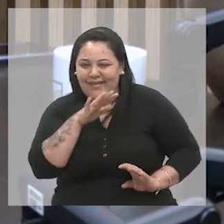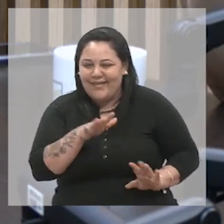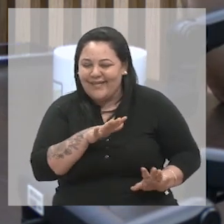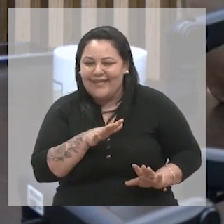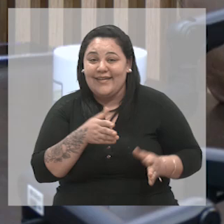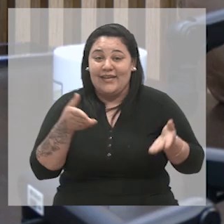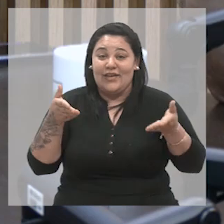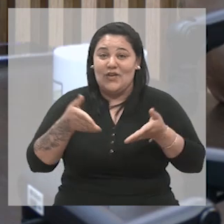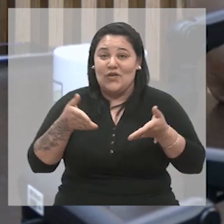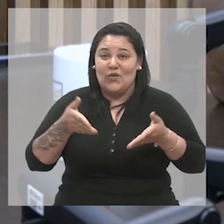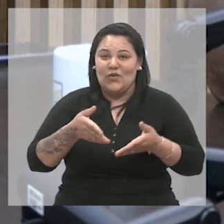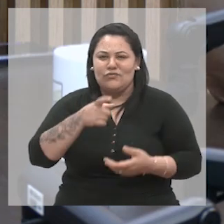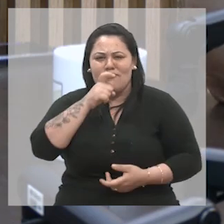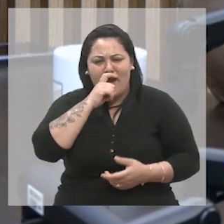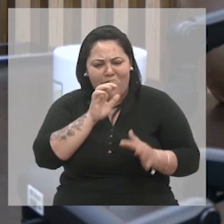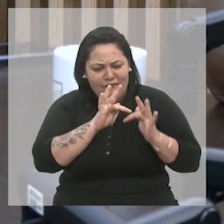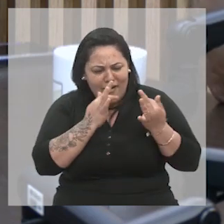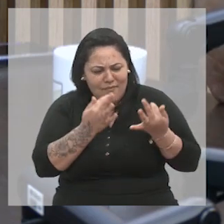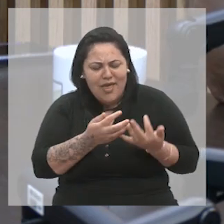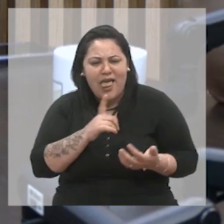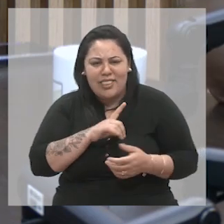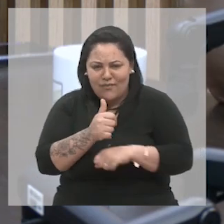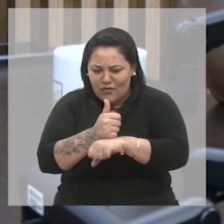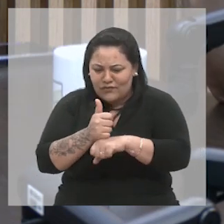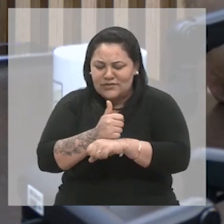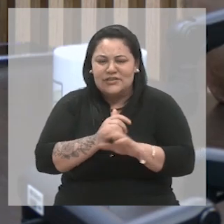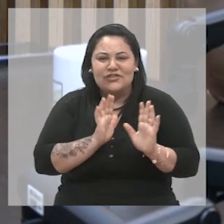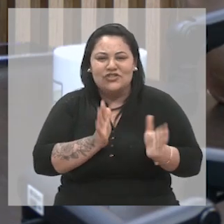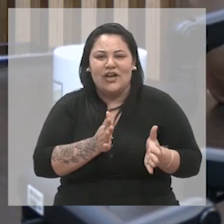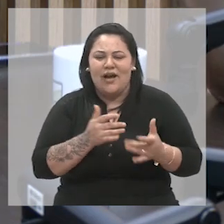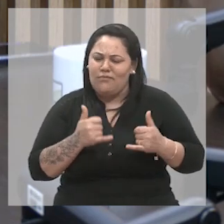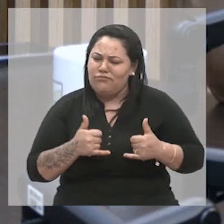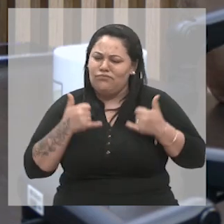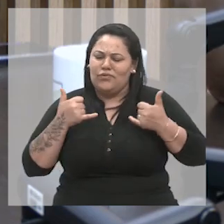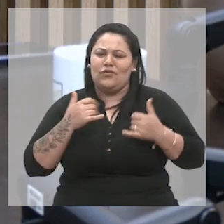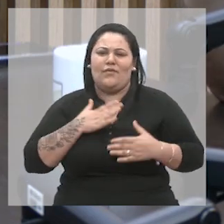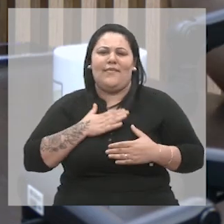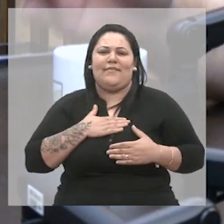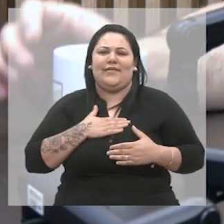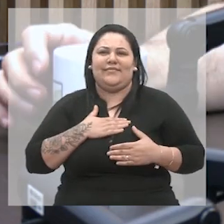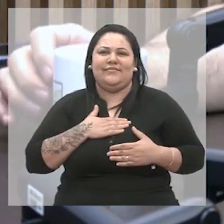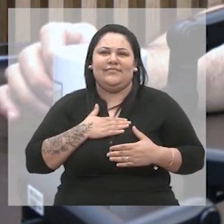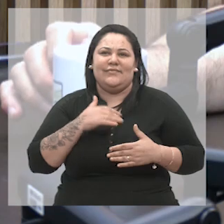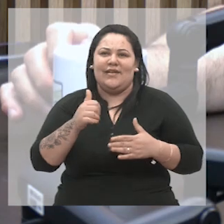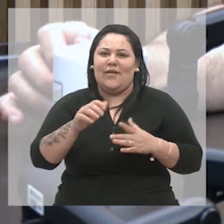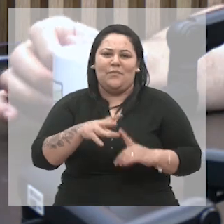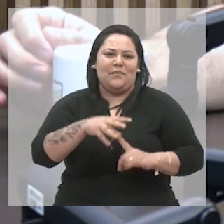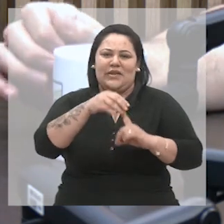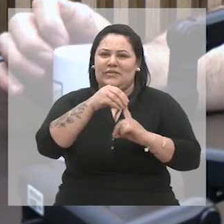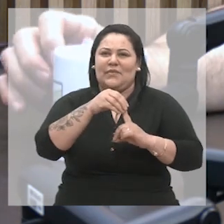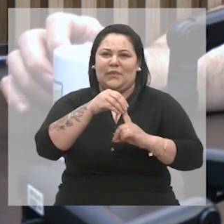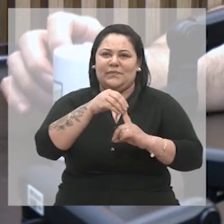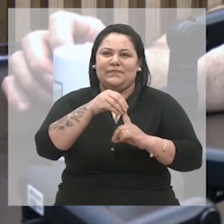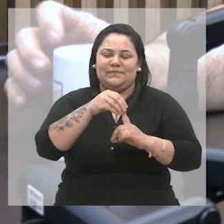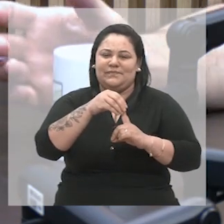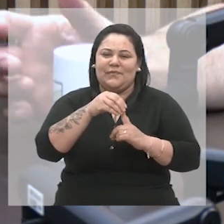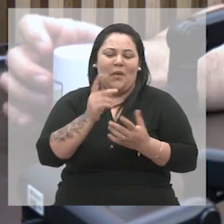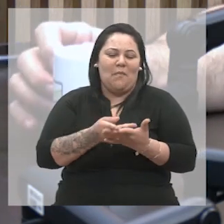indisciplinado, né? E hoje ele está lá, um pai de família, tem uma profissão e está realizado. Esse é o